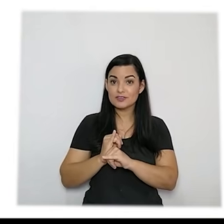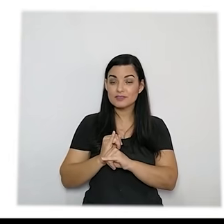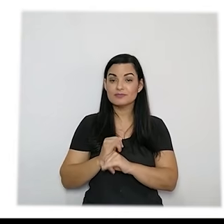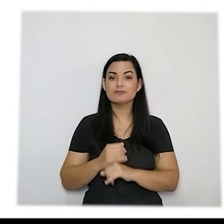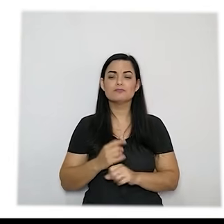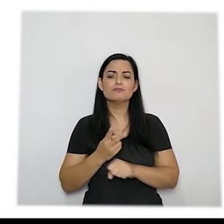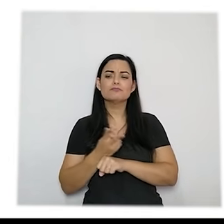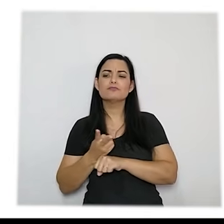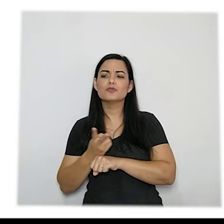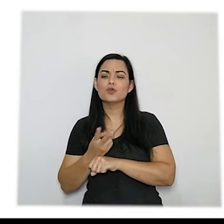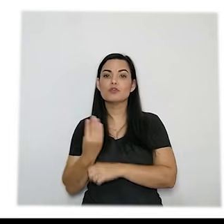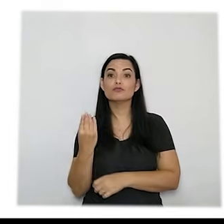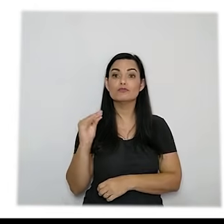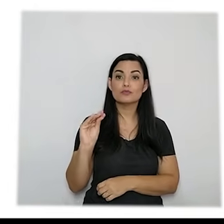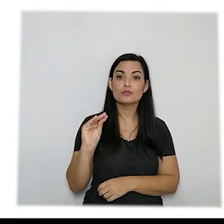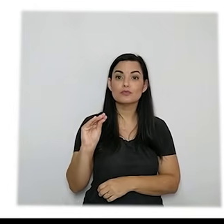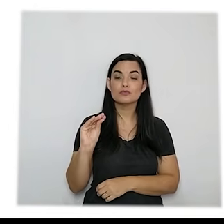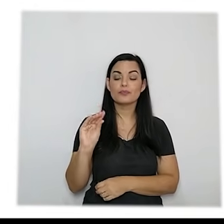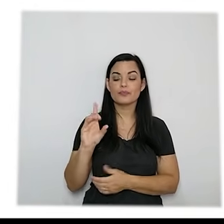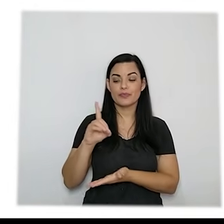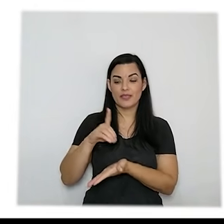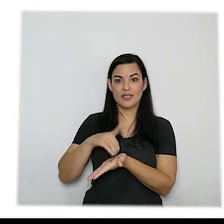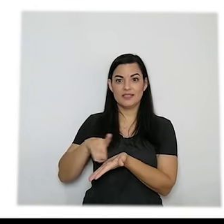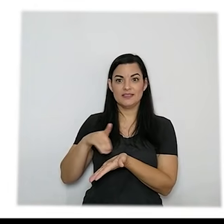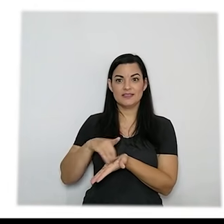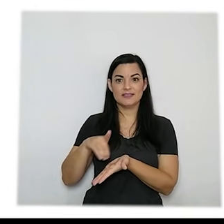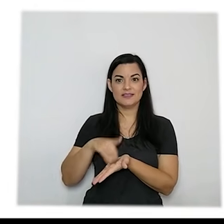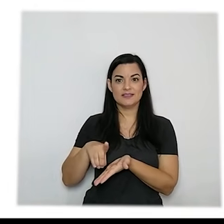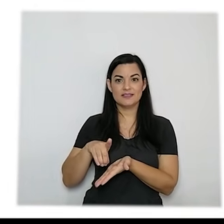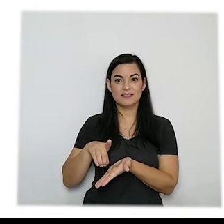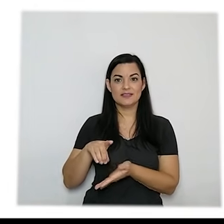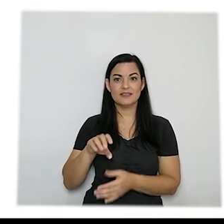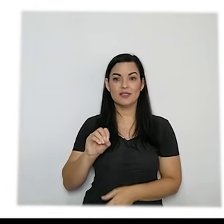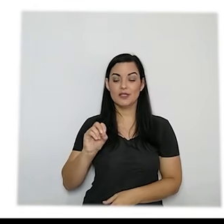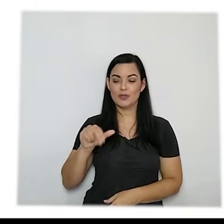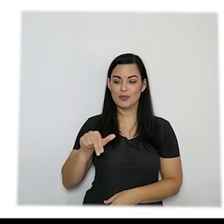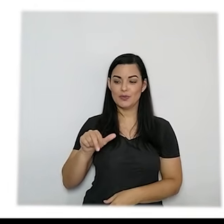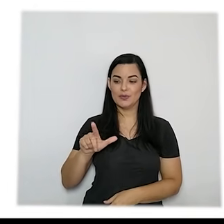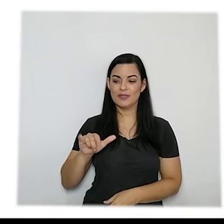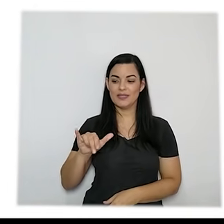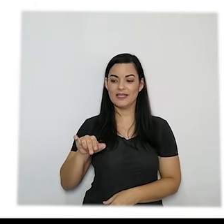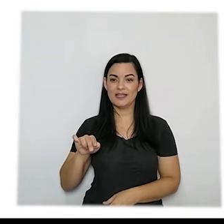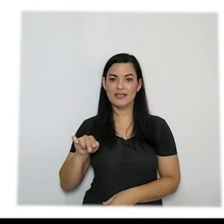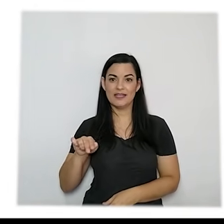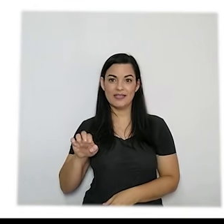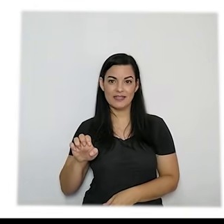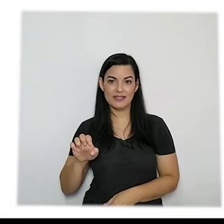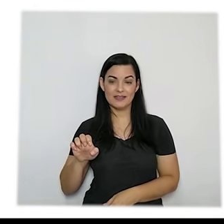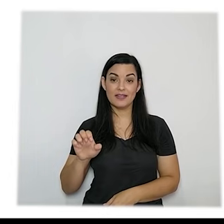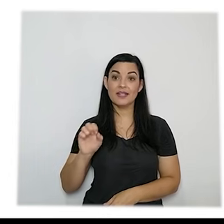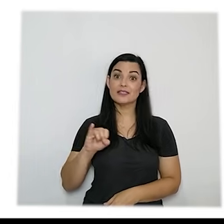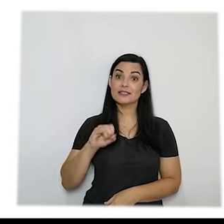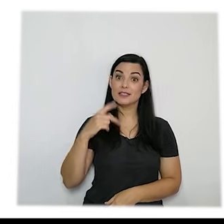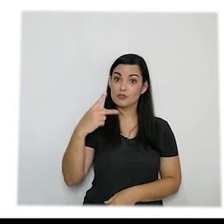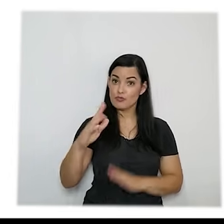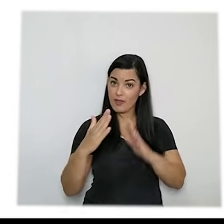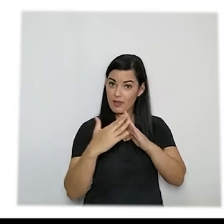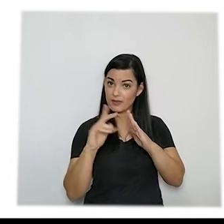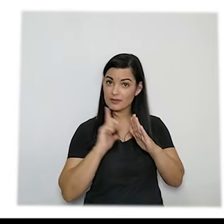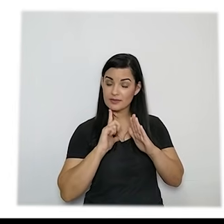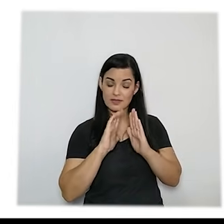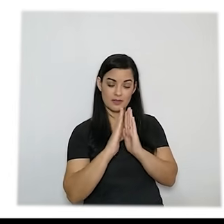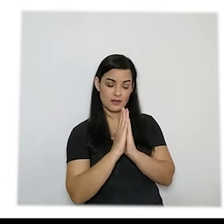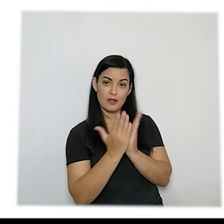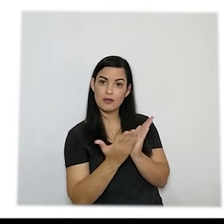internet e coloquei dicionário online. Se você tiver o dicionário físico